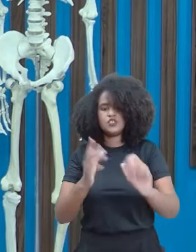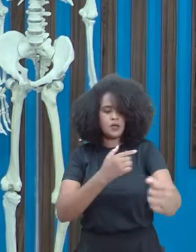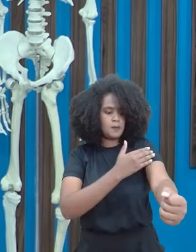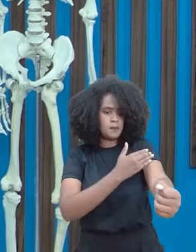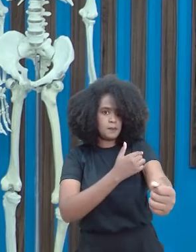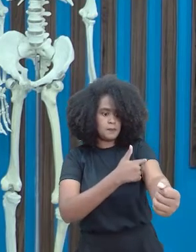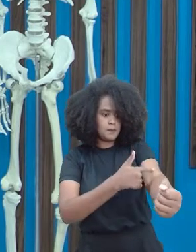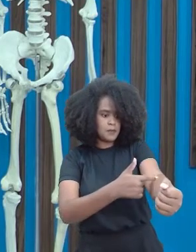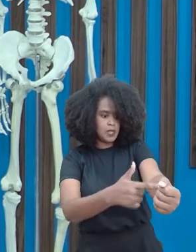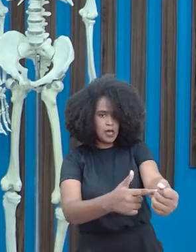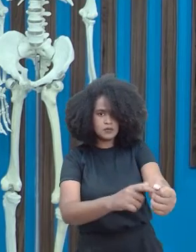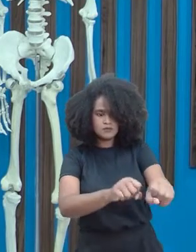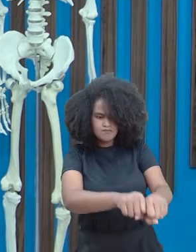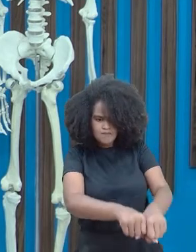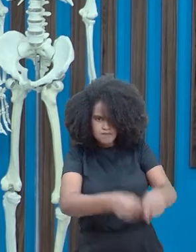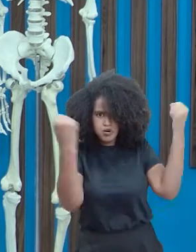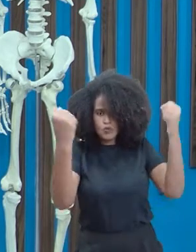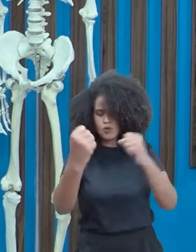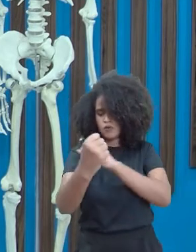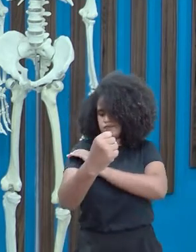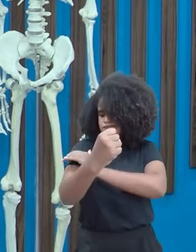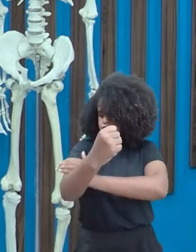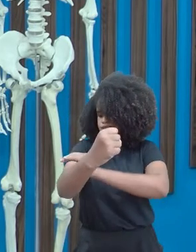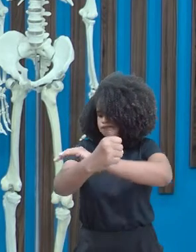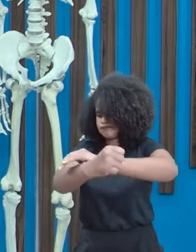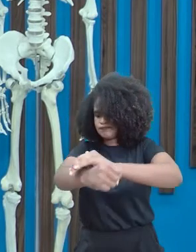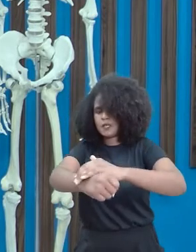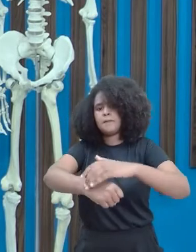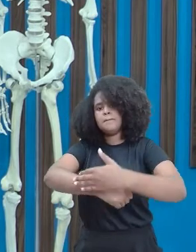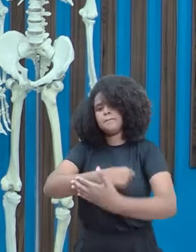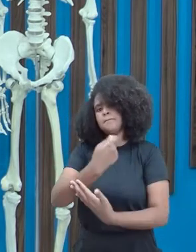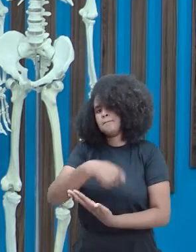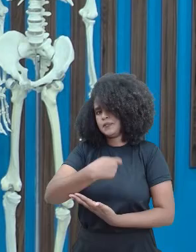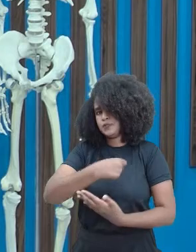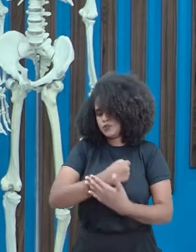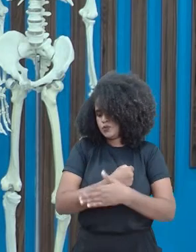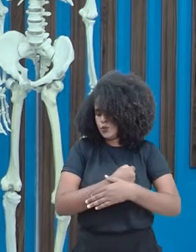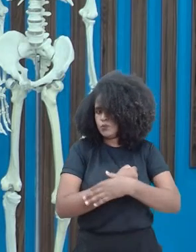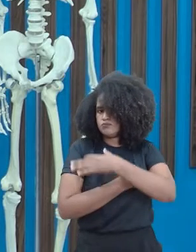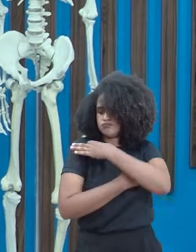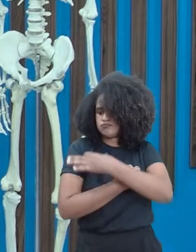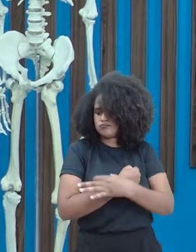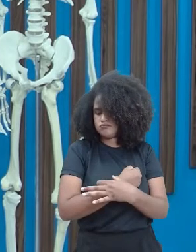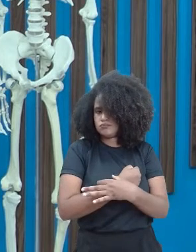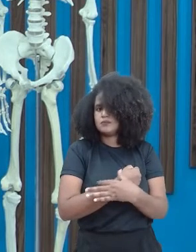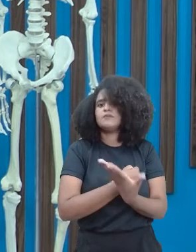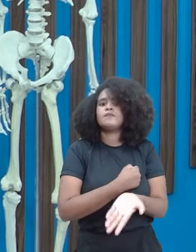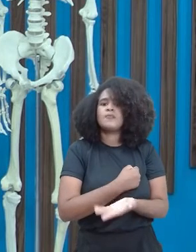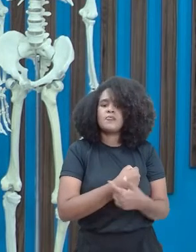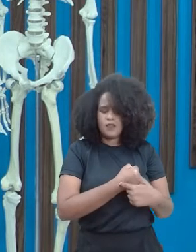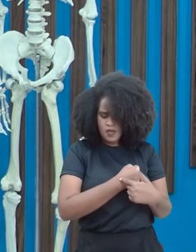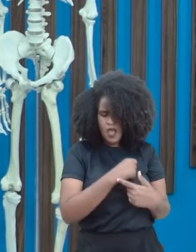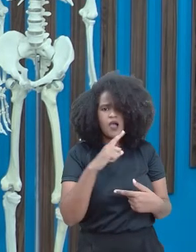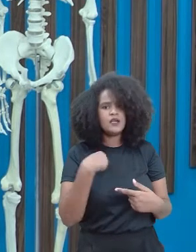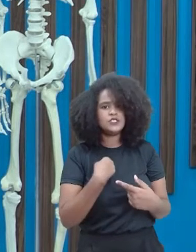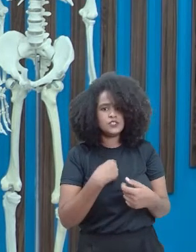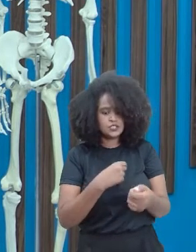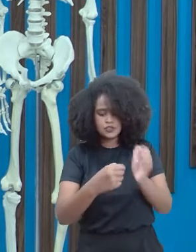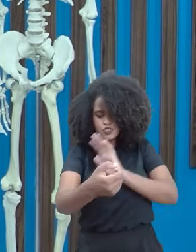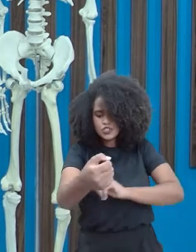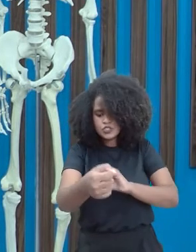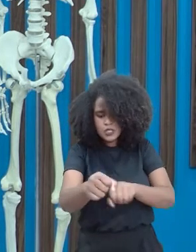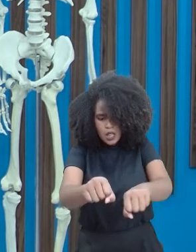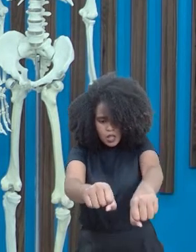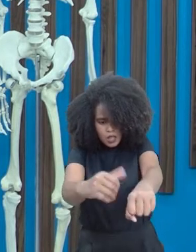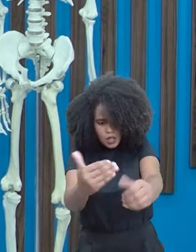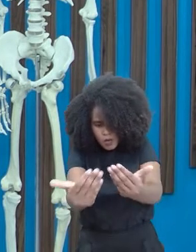braço, colocou o gesso, passou mais de 15 dias. E quando a gente tira o gesso, a primeira coisa que a gente quer ver é comparar. E aí você nota